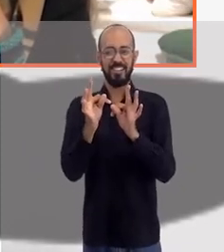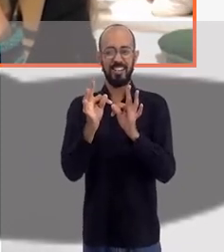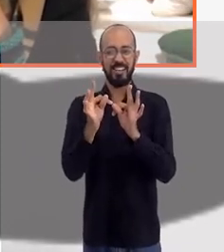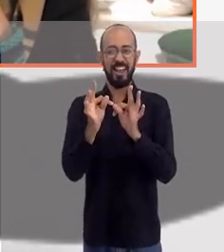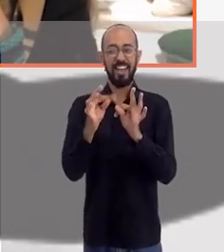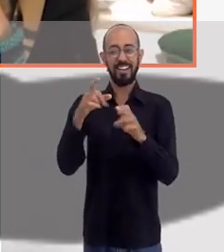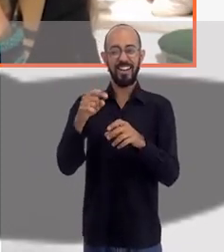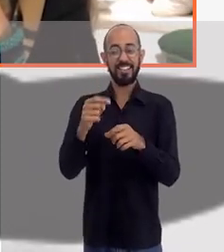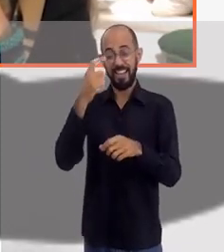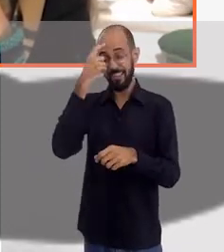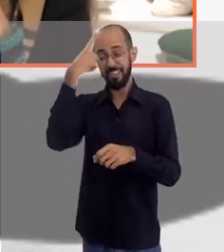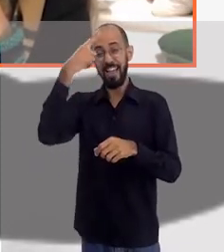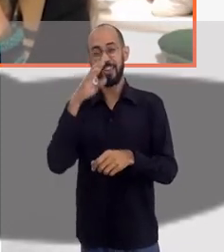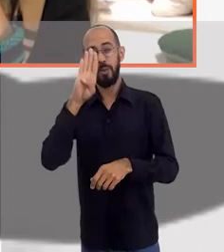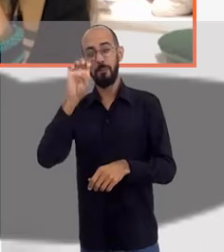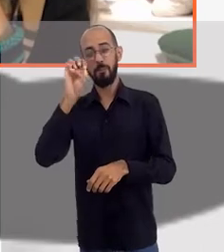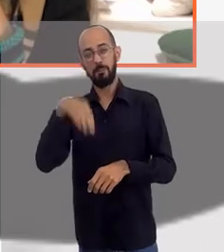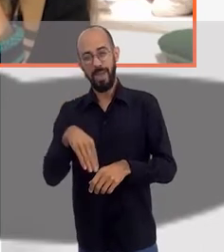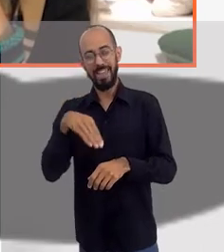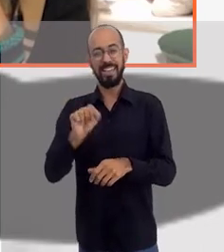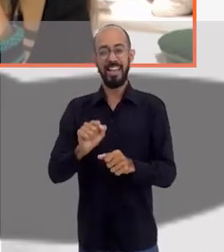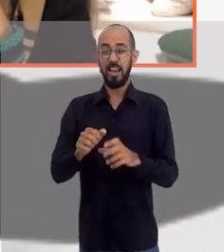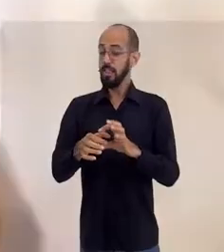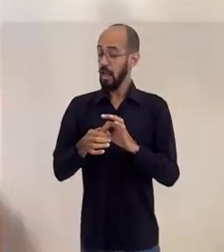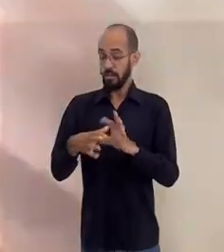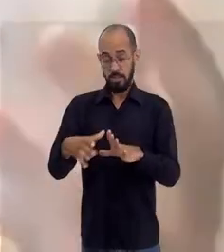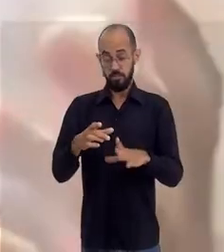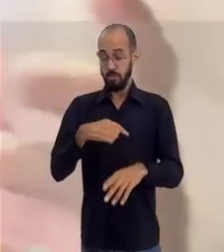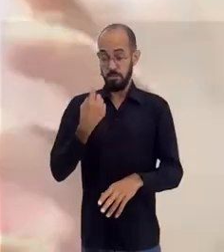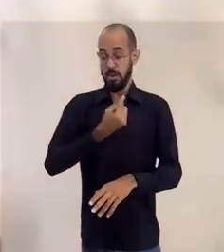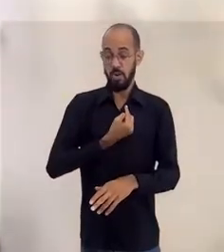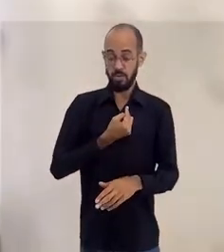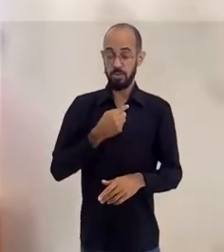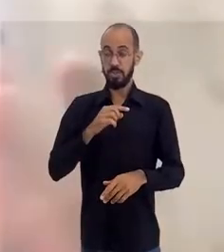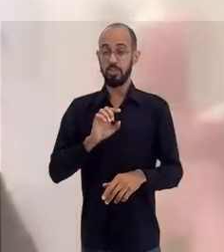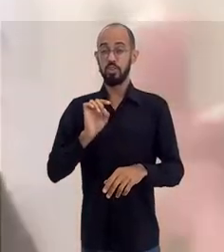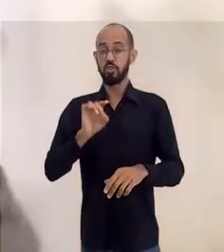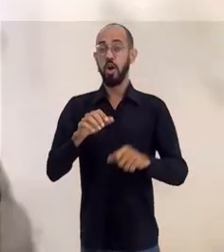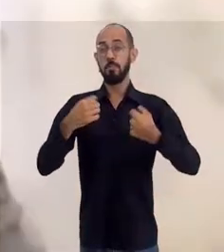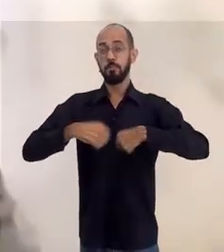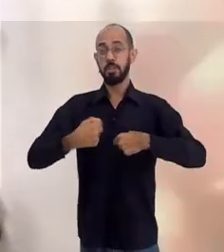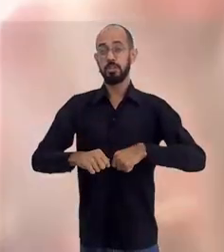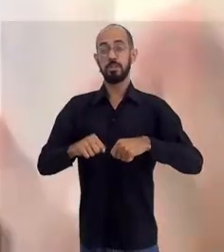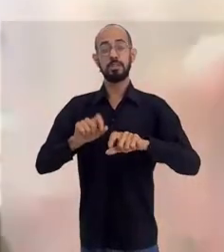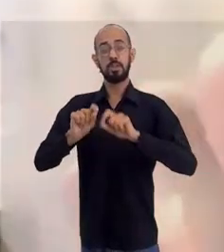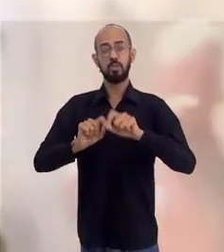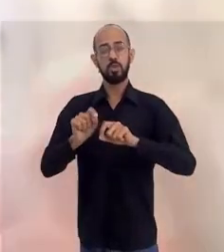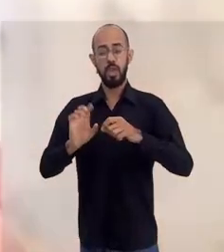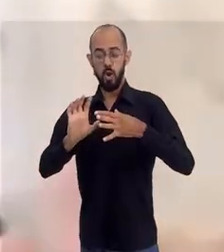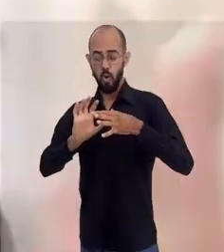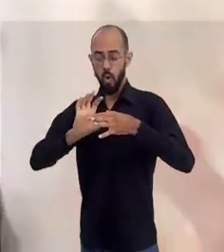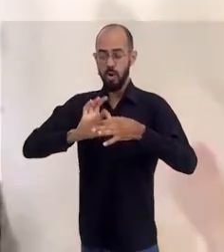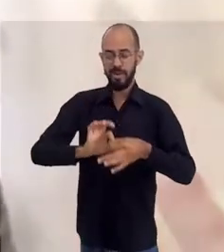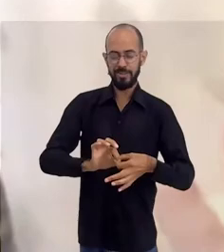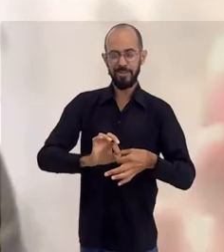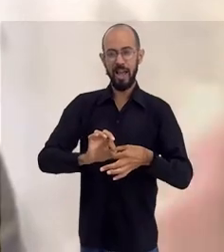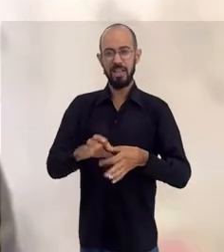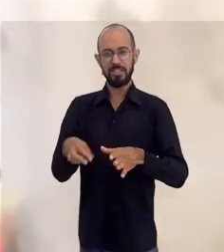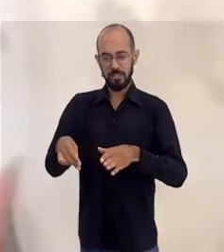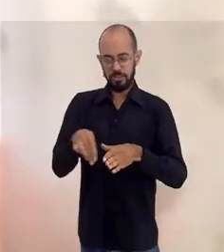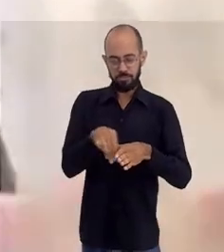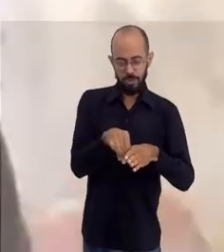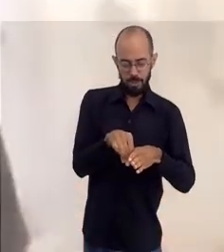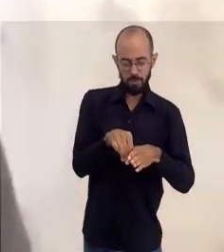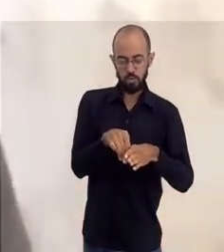se a corrente do bem que ela tá disponível aí para gente a gente só precisa conectar esses membros essas